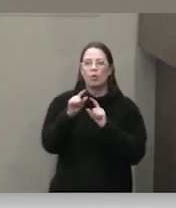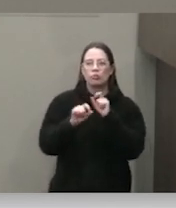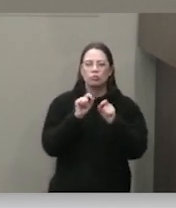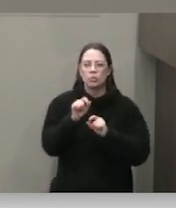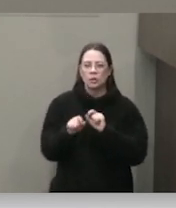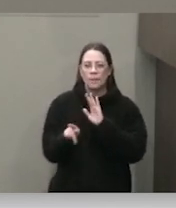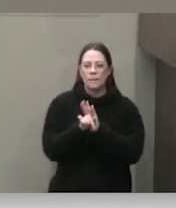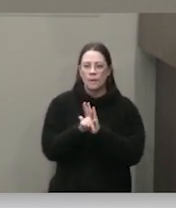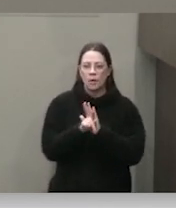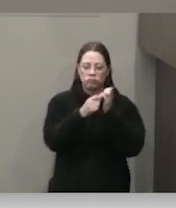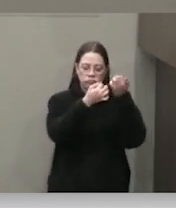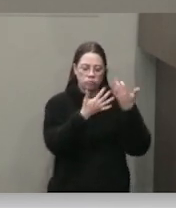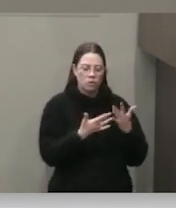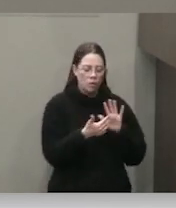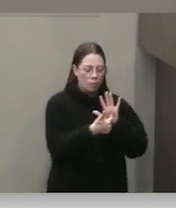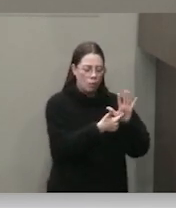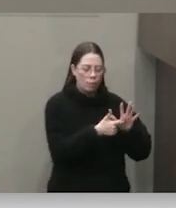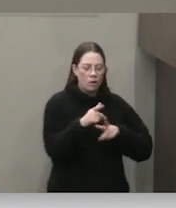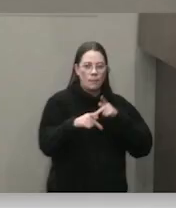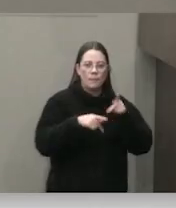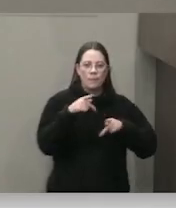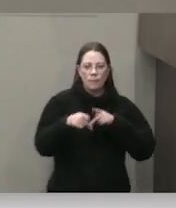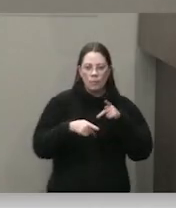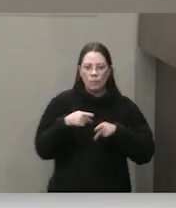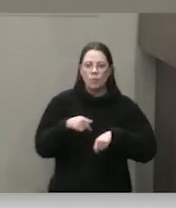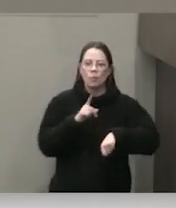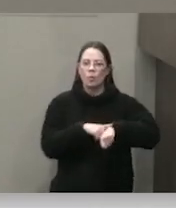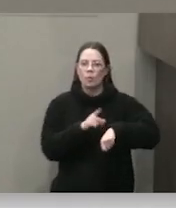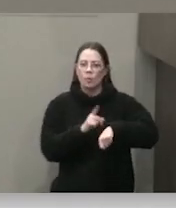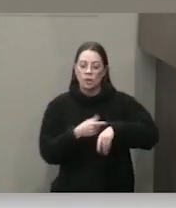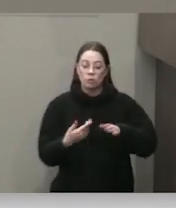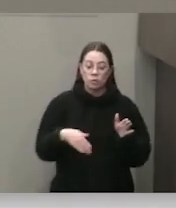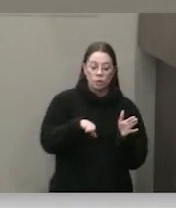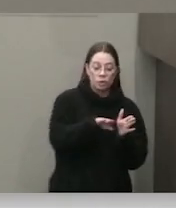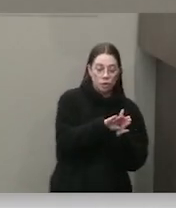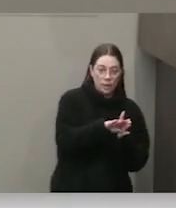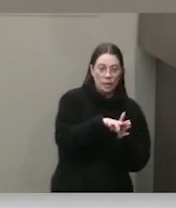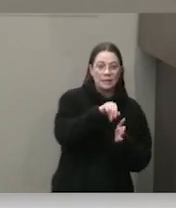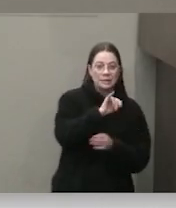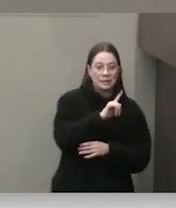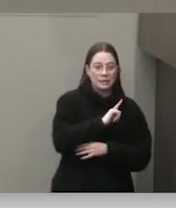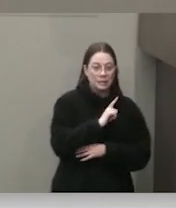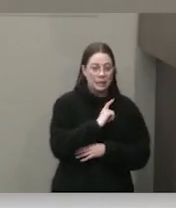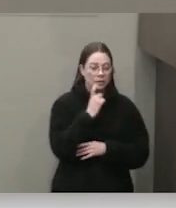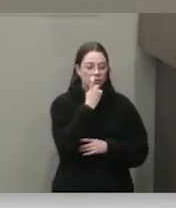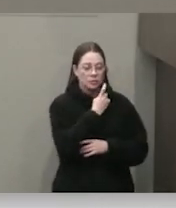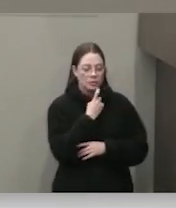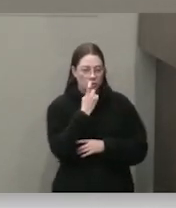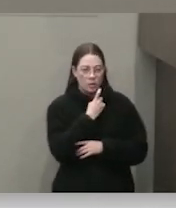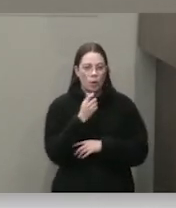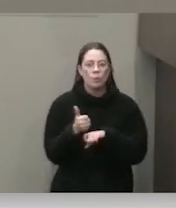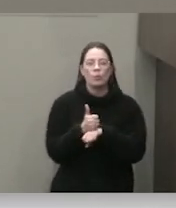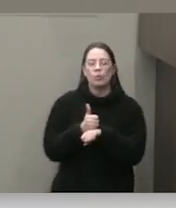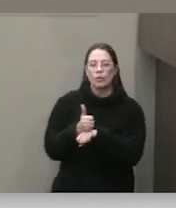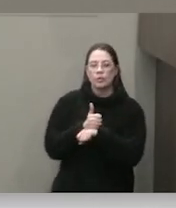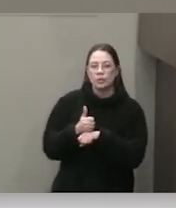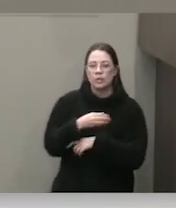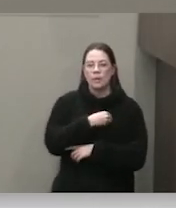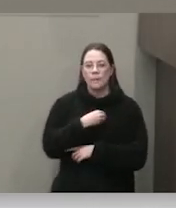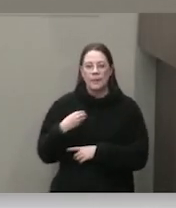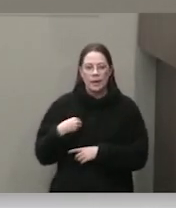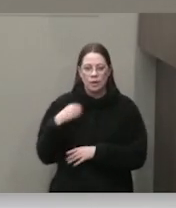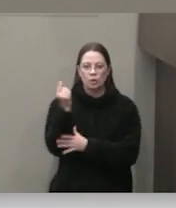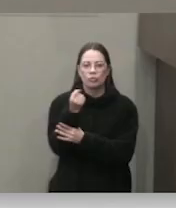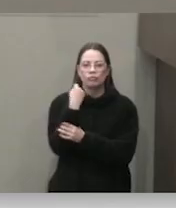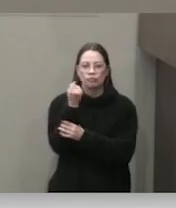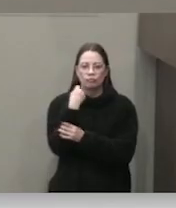tem, que é mostrar para a população, no turno, no horário que ela chega, se ali tem um dentista, tem um fisioterapeuta, tem um médico, porque em